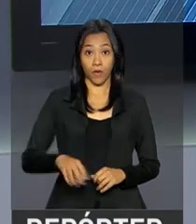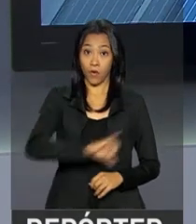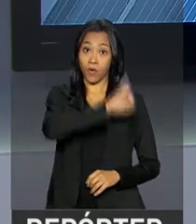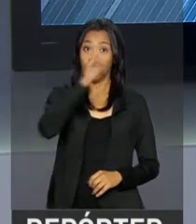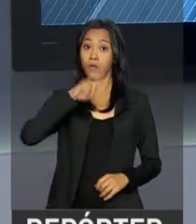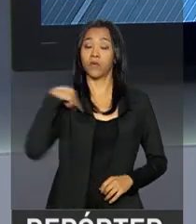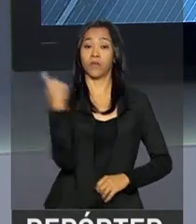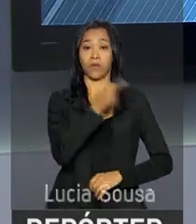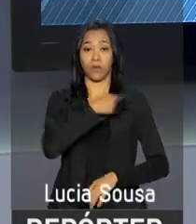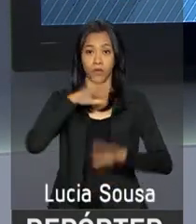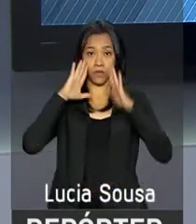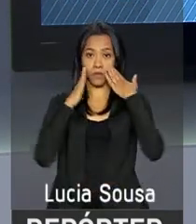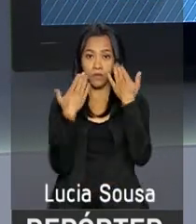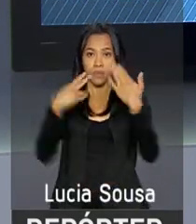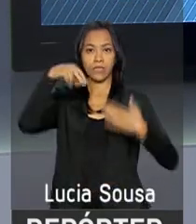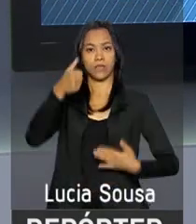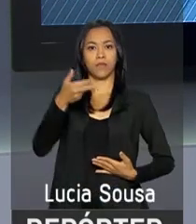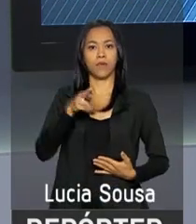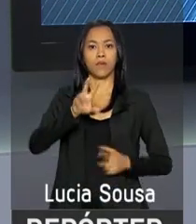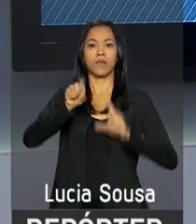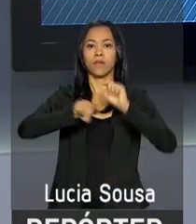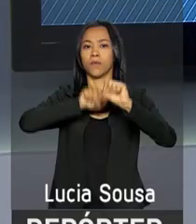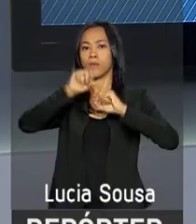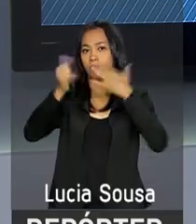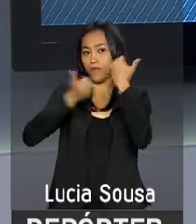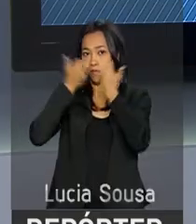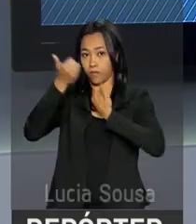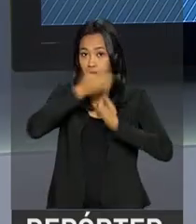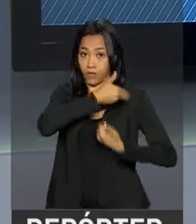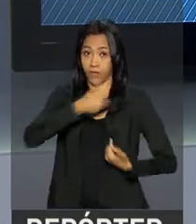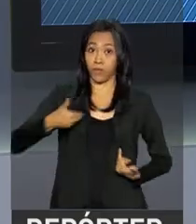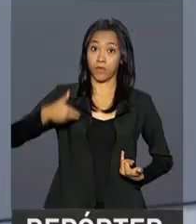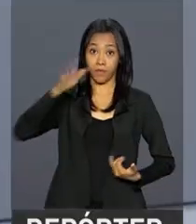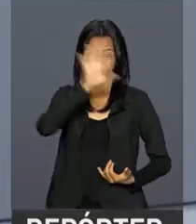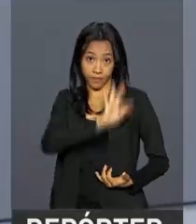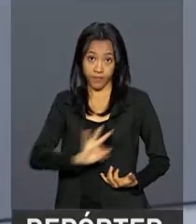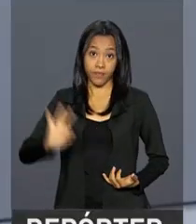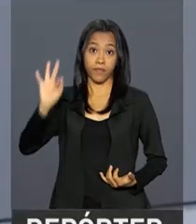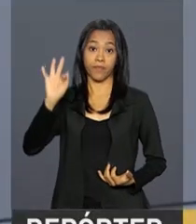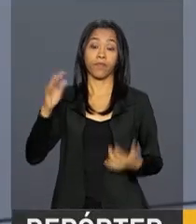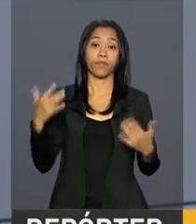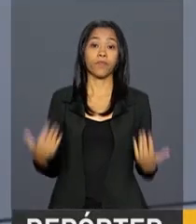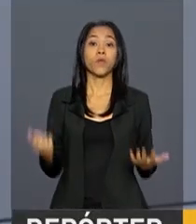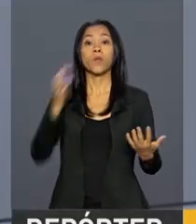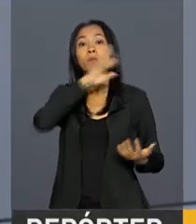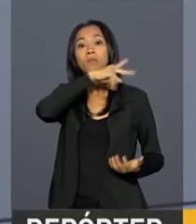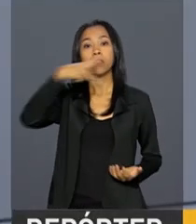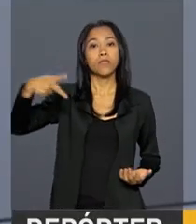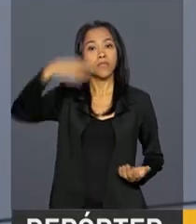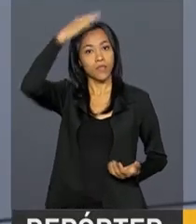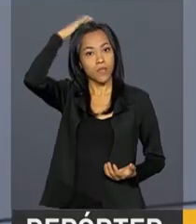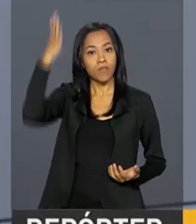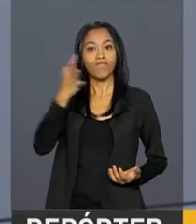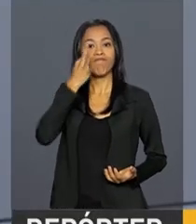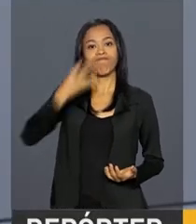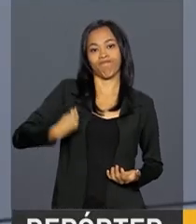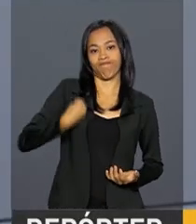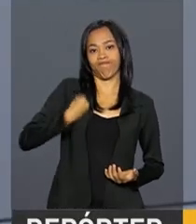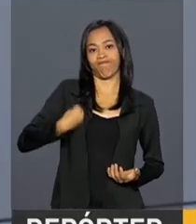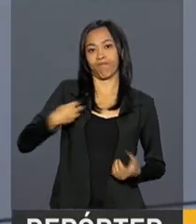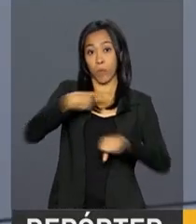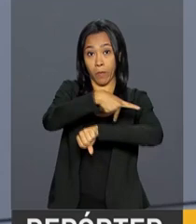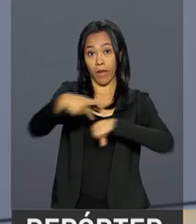Olá, estamos de volta com o repórter NBR e as notícias do governo federal. O presidente Michel Temer está em Davos, na